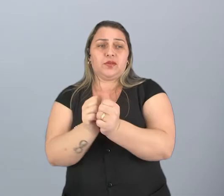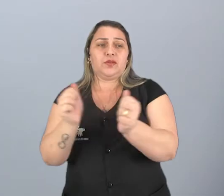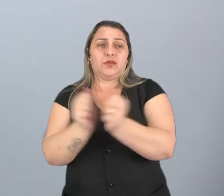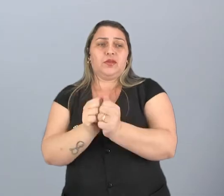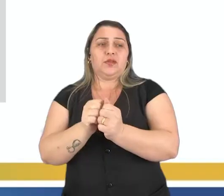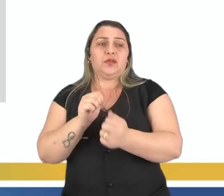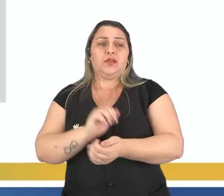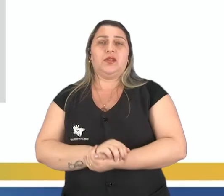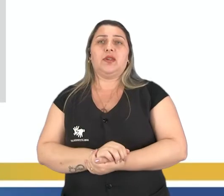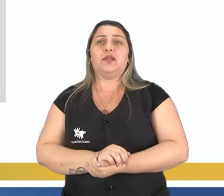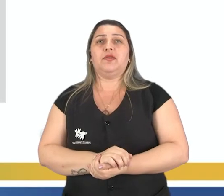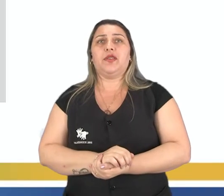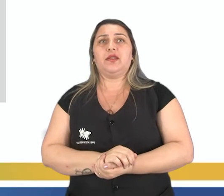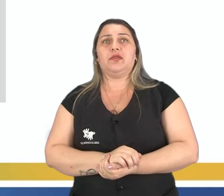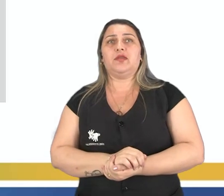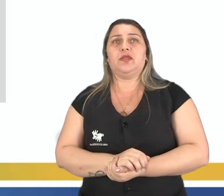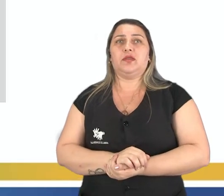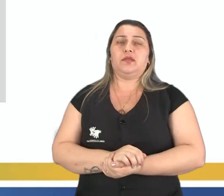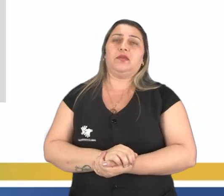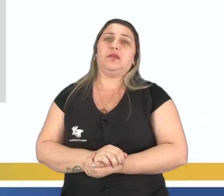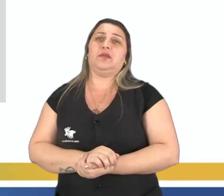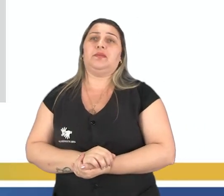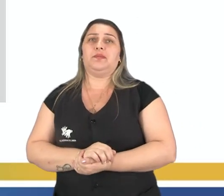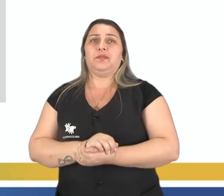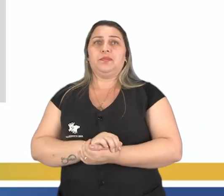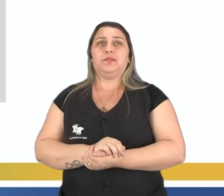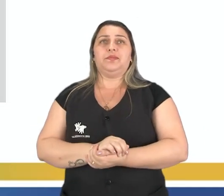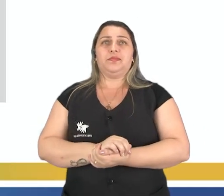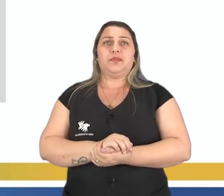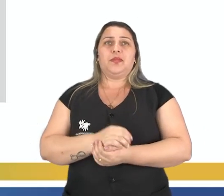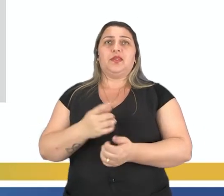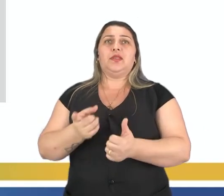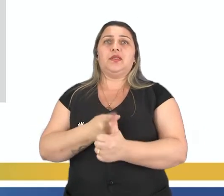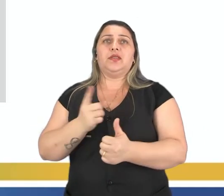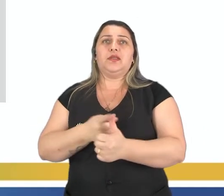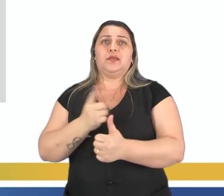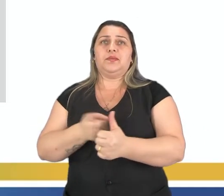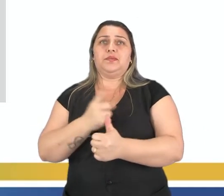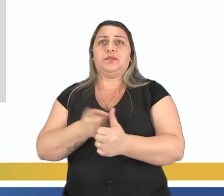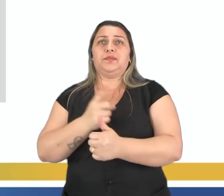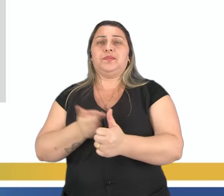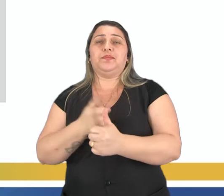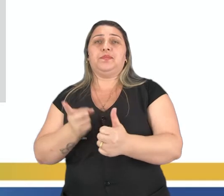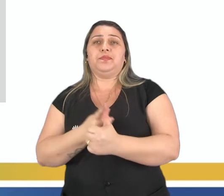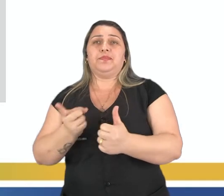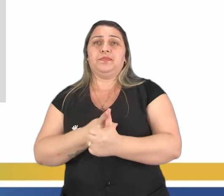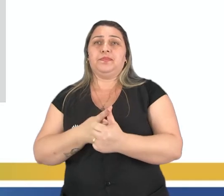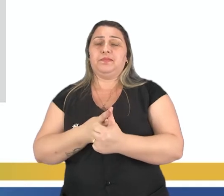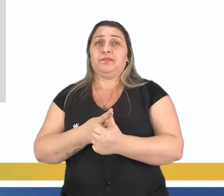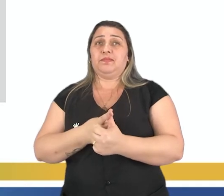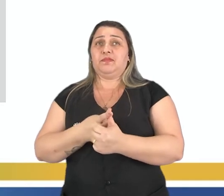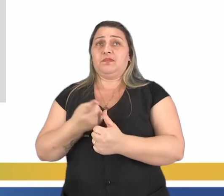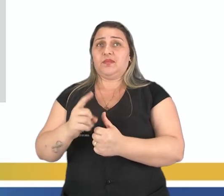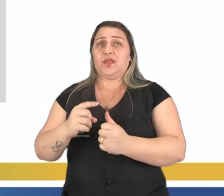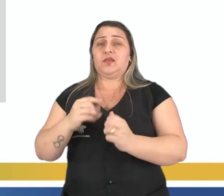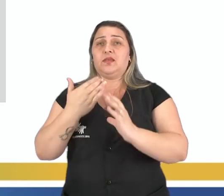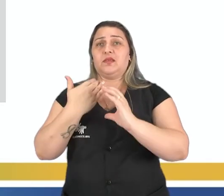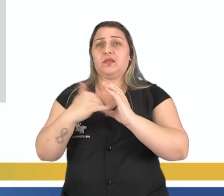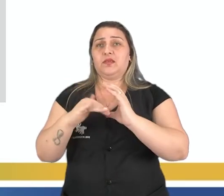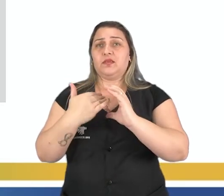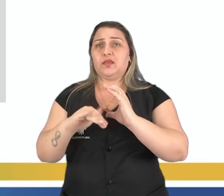questões, tá? Então vamos lá. Primeira questão. Então, a vida na Terra sem a camada de ozônio,